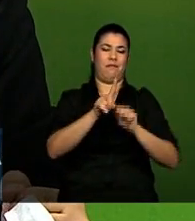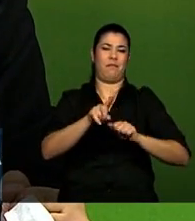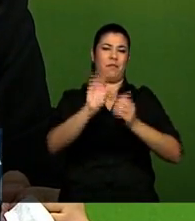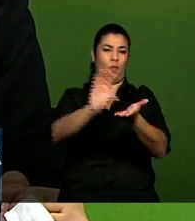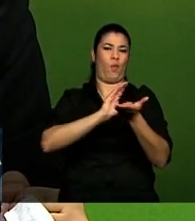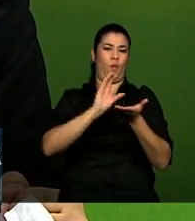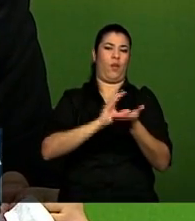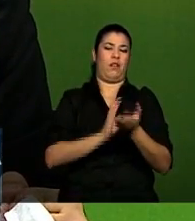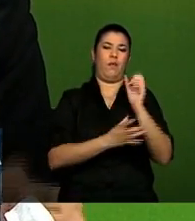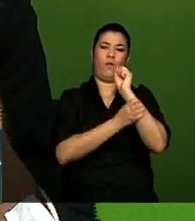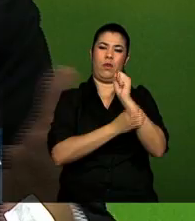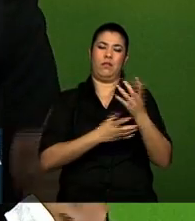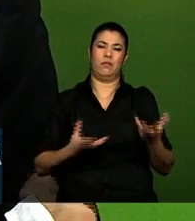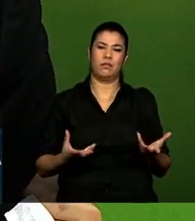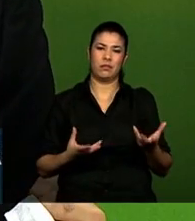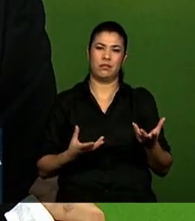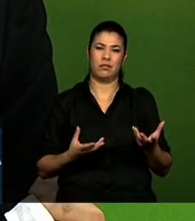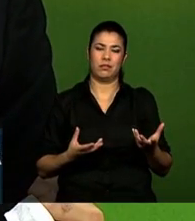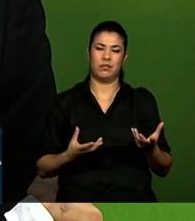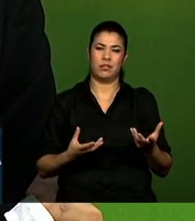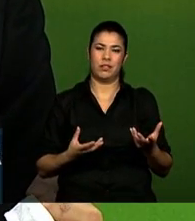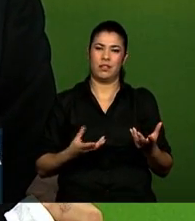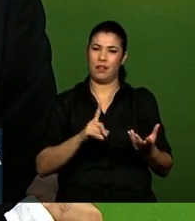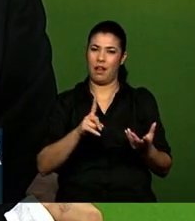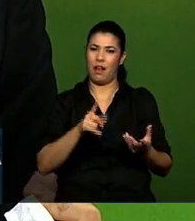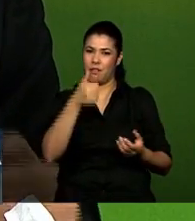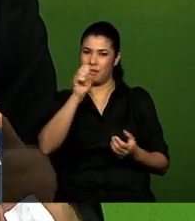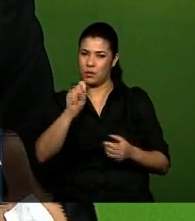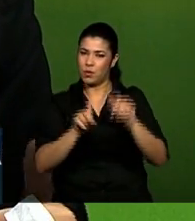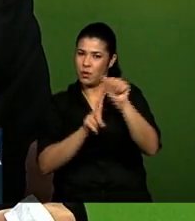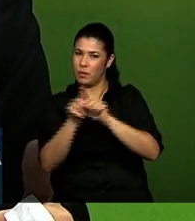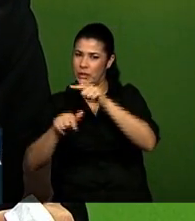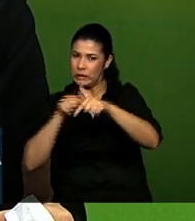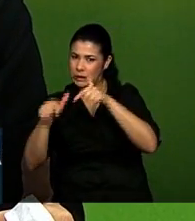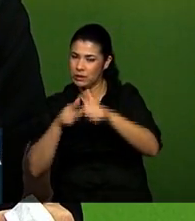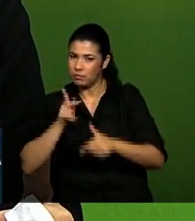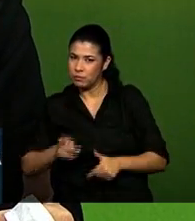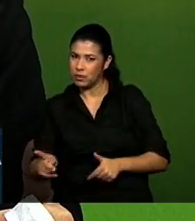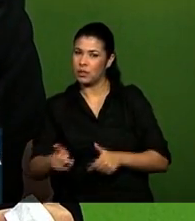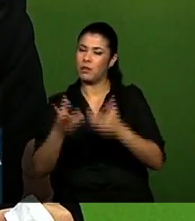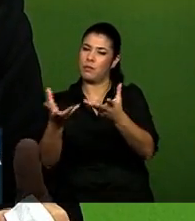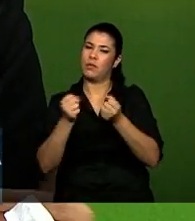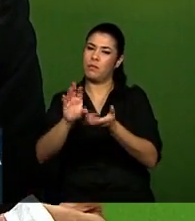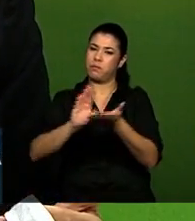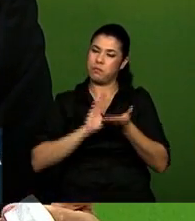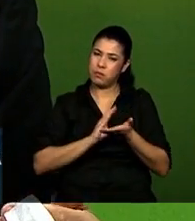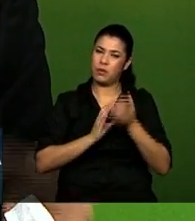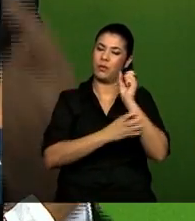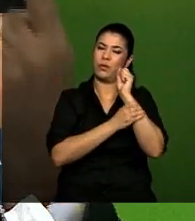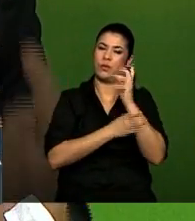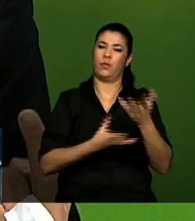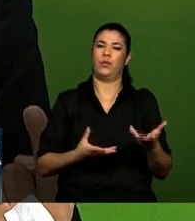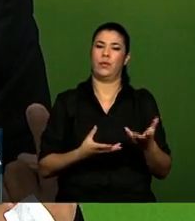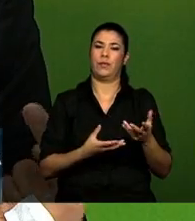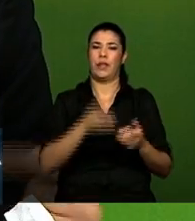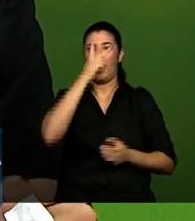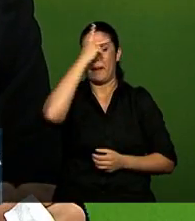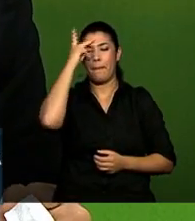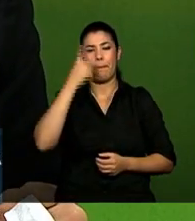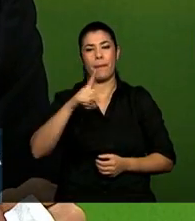condição de seguro e desemprego o abono salarial hoje um trabalhador uma trabalhadora com um